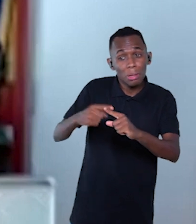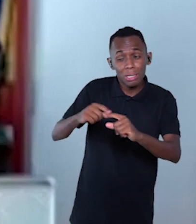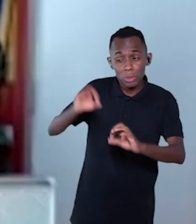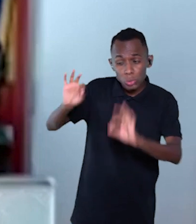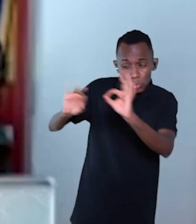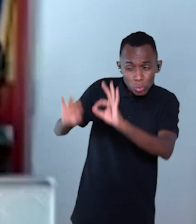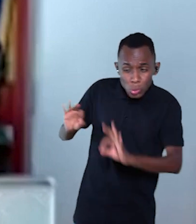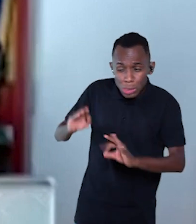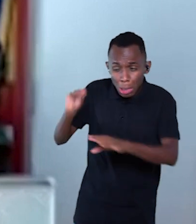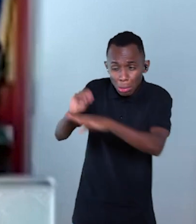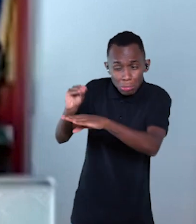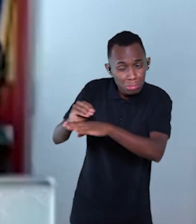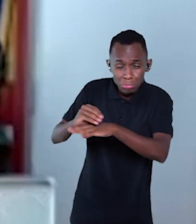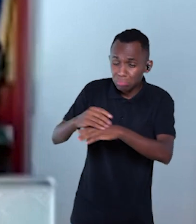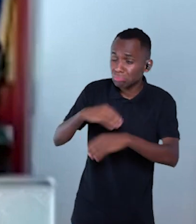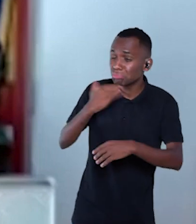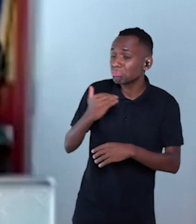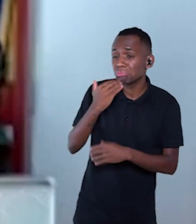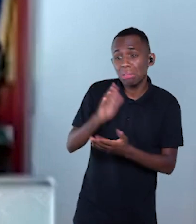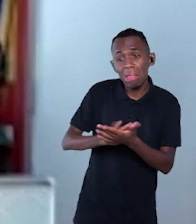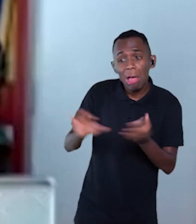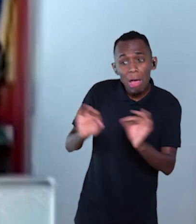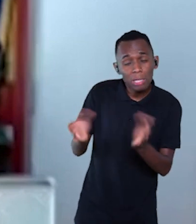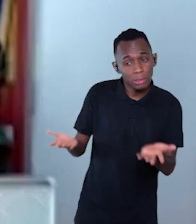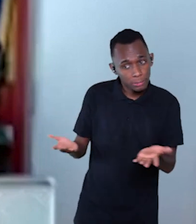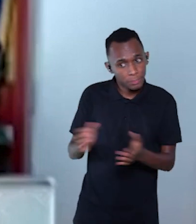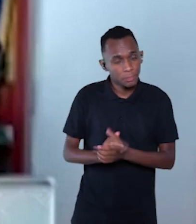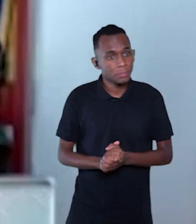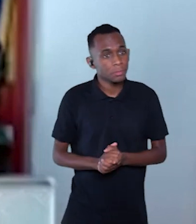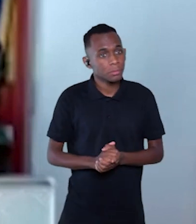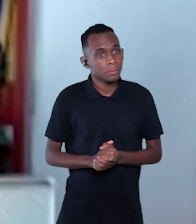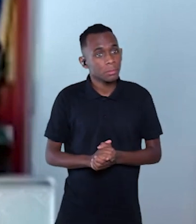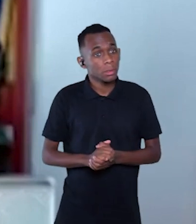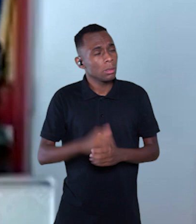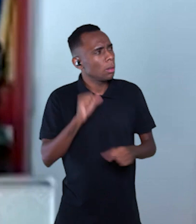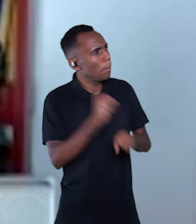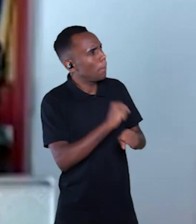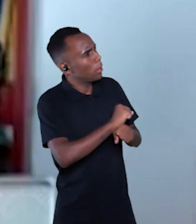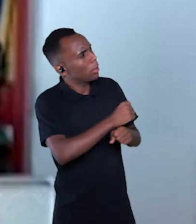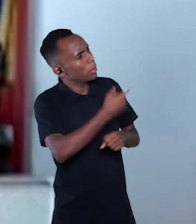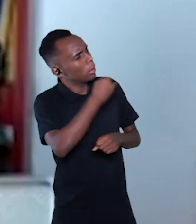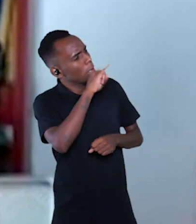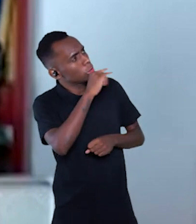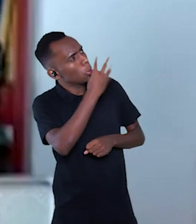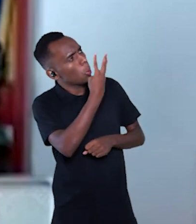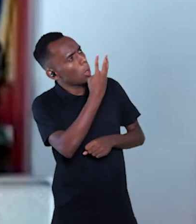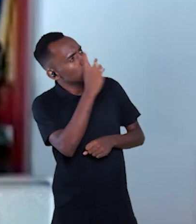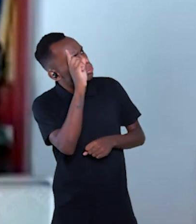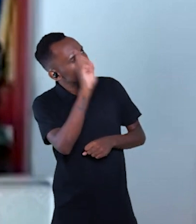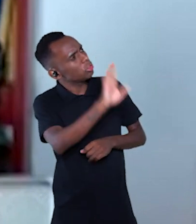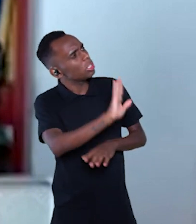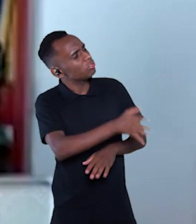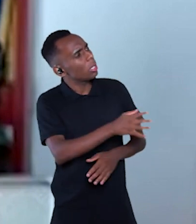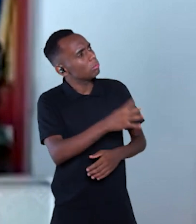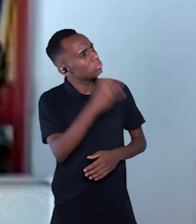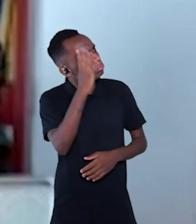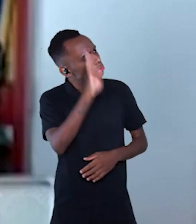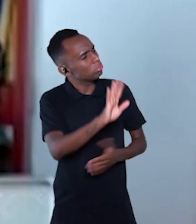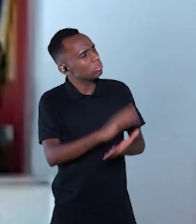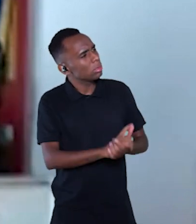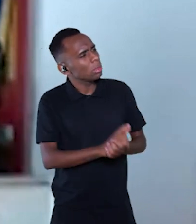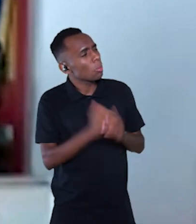cuidado que a Carol está tendo com o senhor vai ser jogado no lixo. Eu parei com a cachaça já tem uns 4 dias, ele